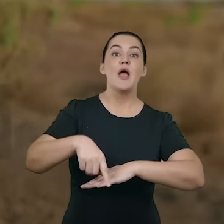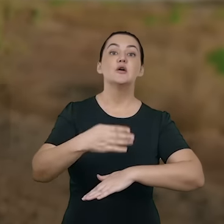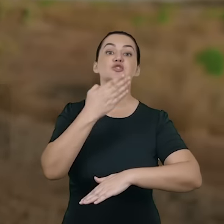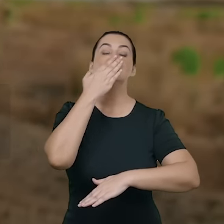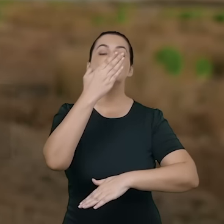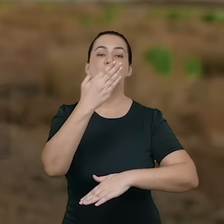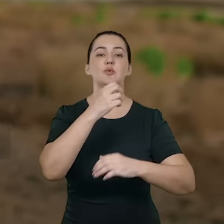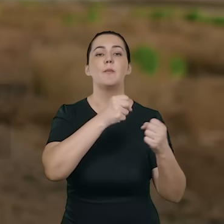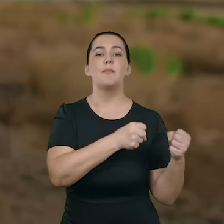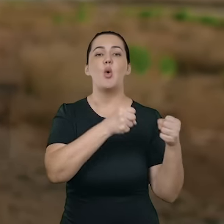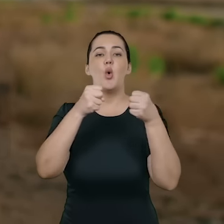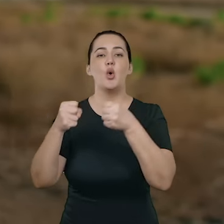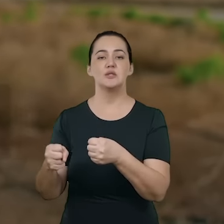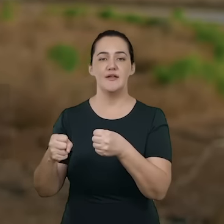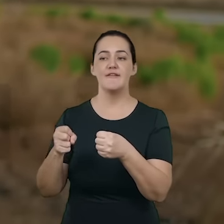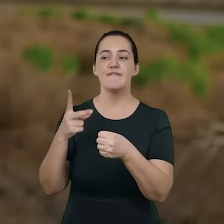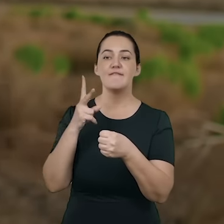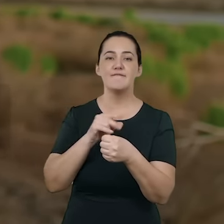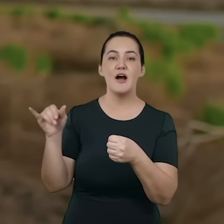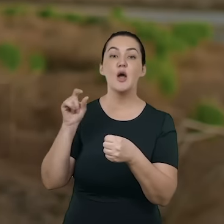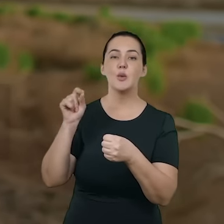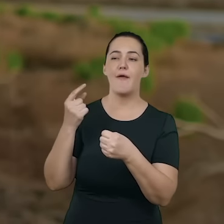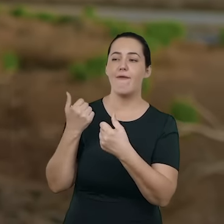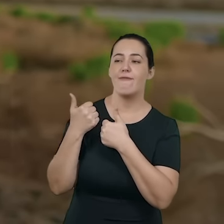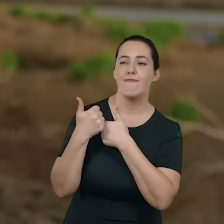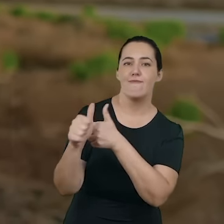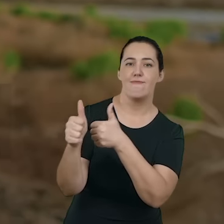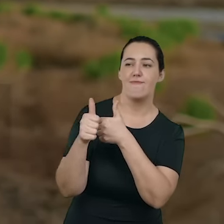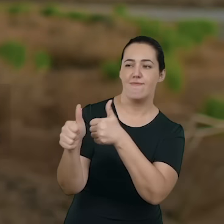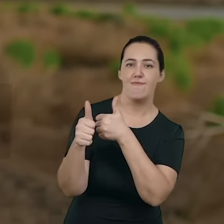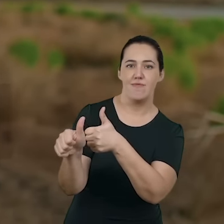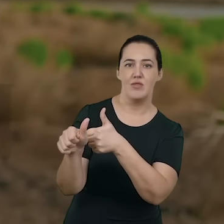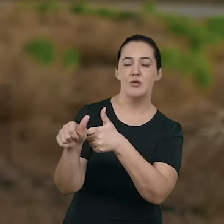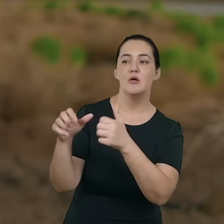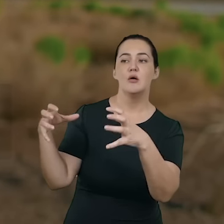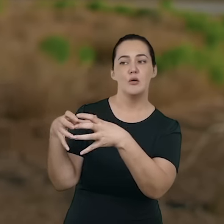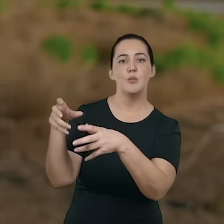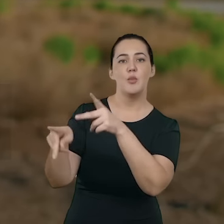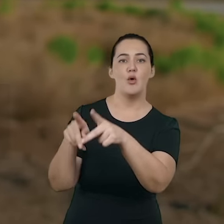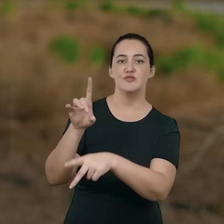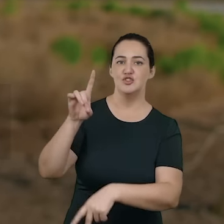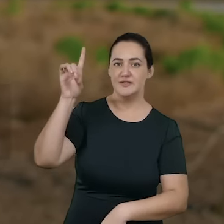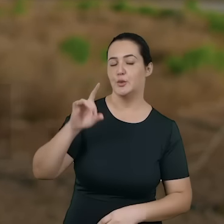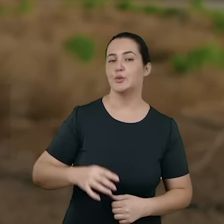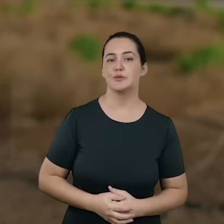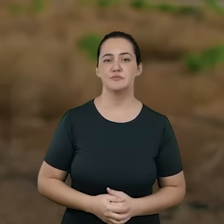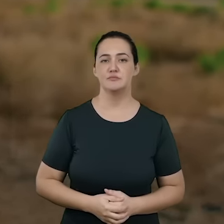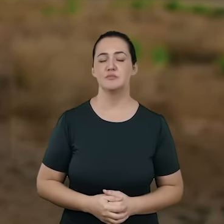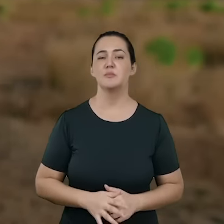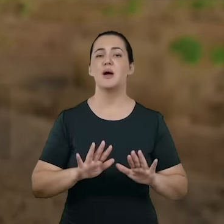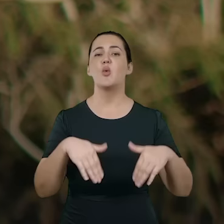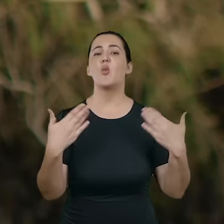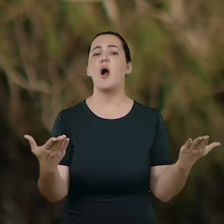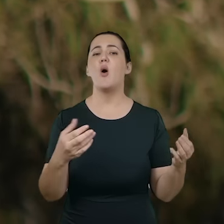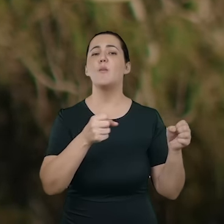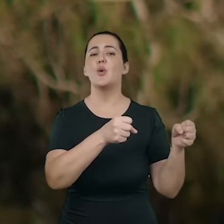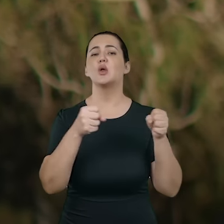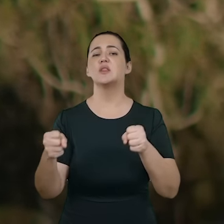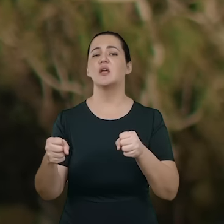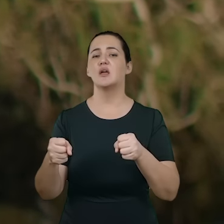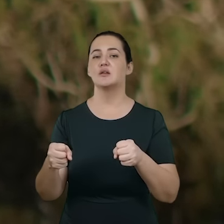do dragão, que perseguiria o povo de Deus e ao mesmo tempo viria de grandes nações. E quem seria esse poder? A